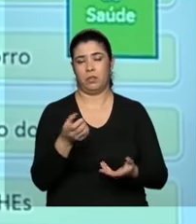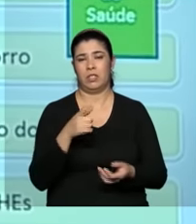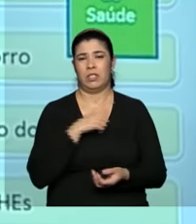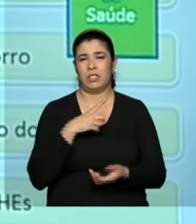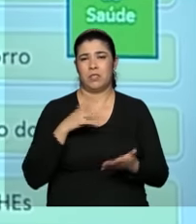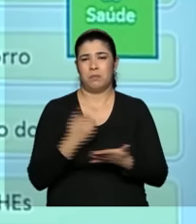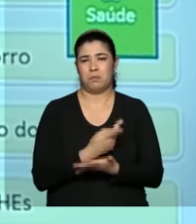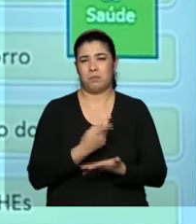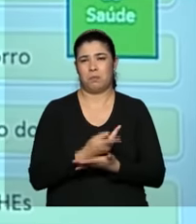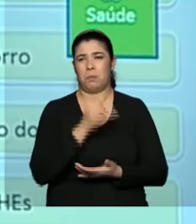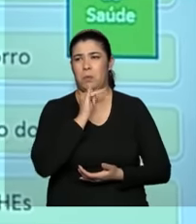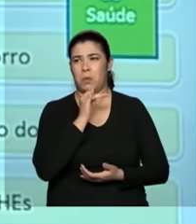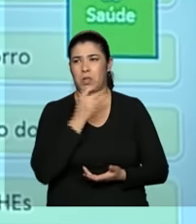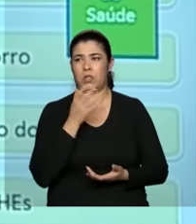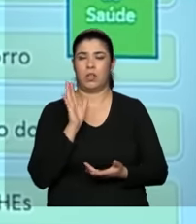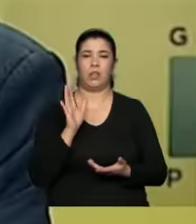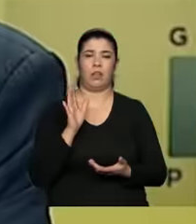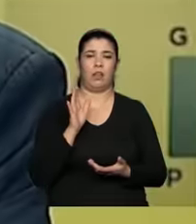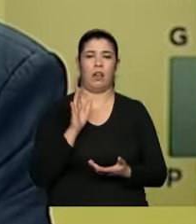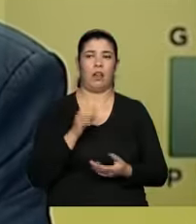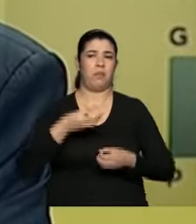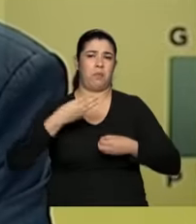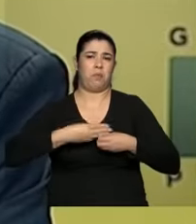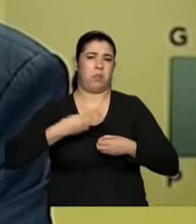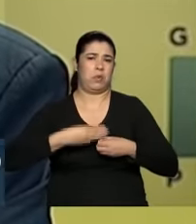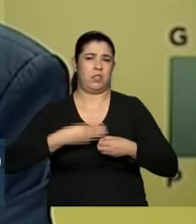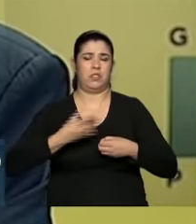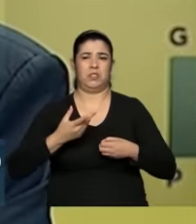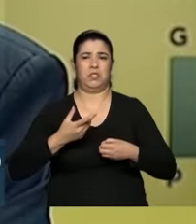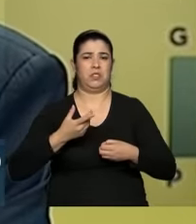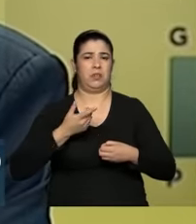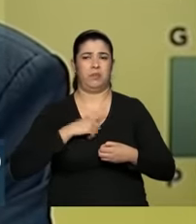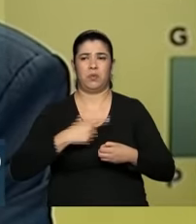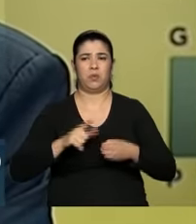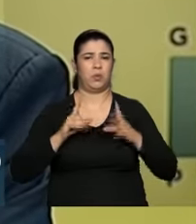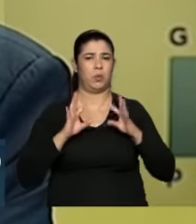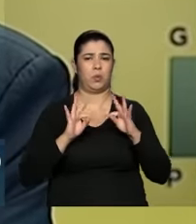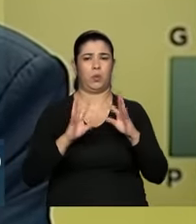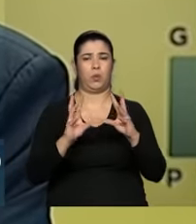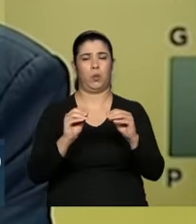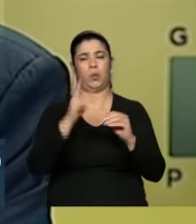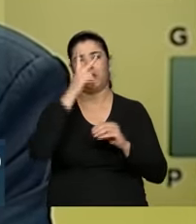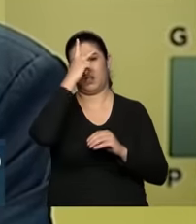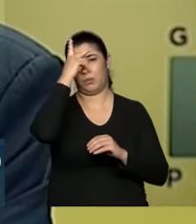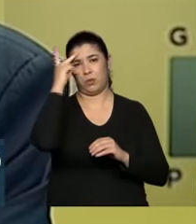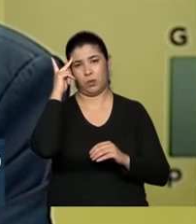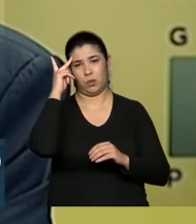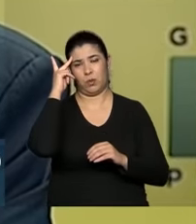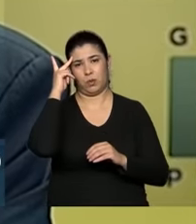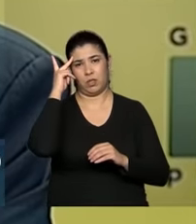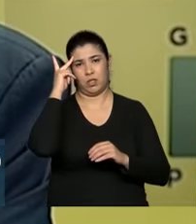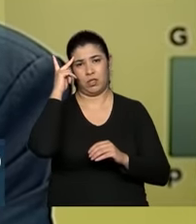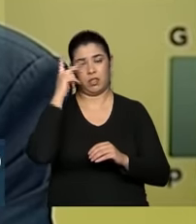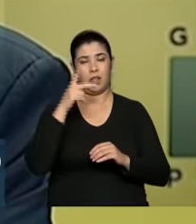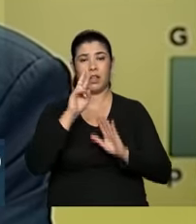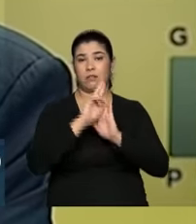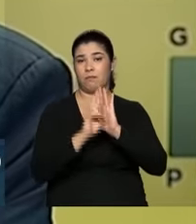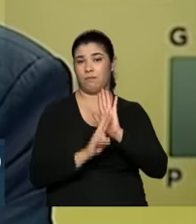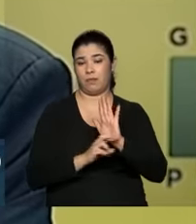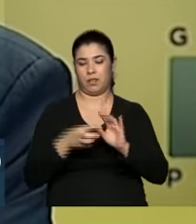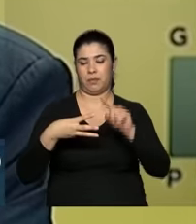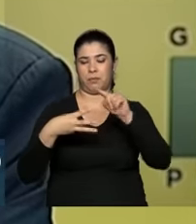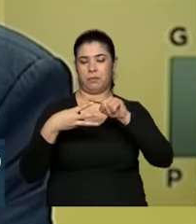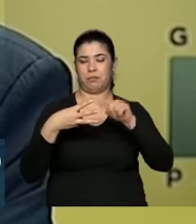equívoco quando se diz que no município não há plenamente atendidos esses quesitos, porque não se pediu que